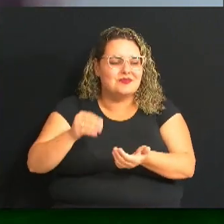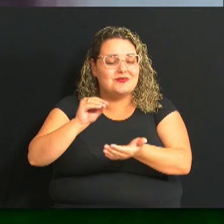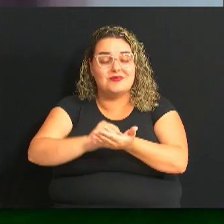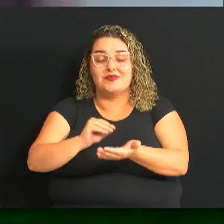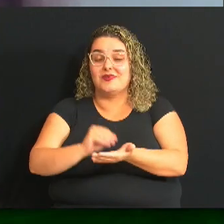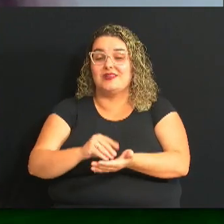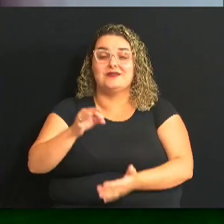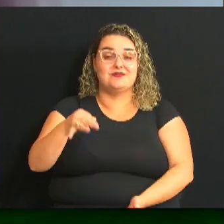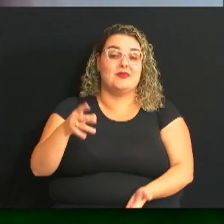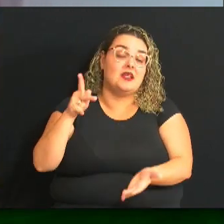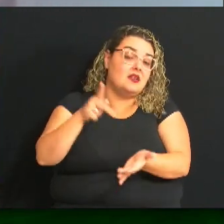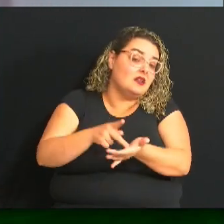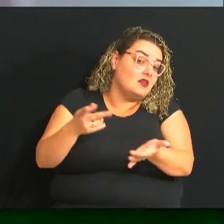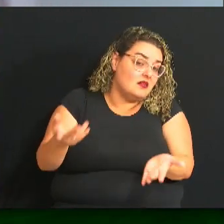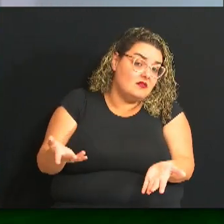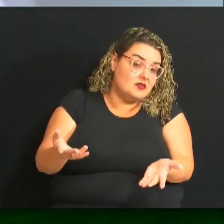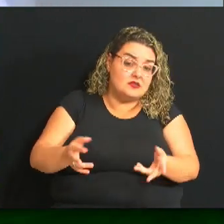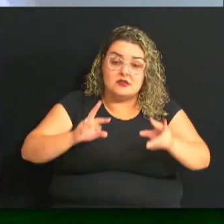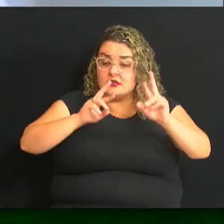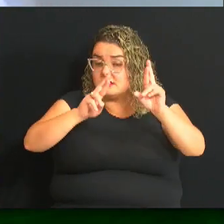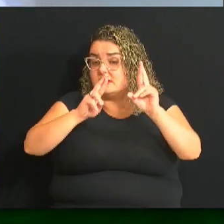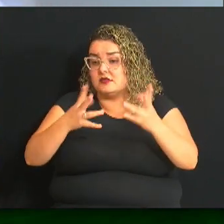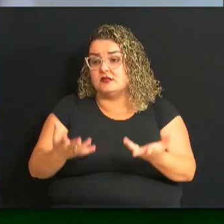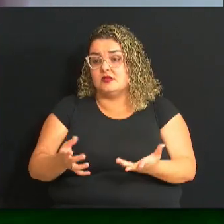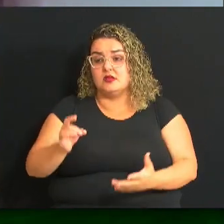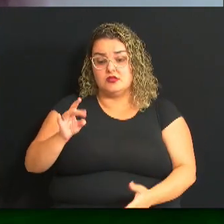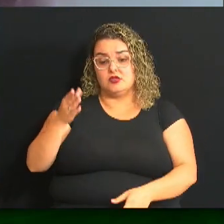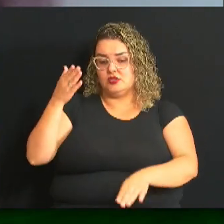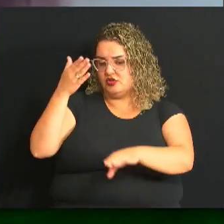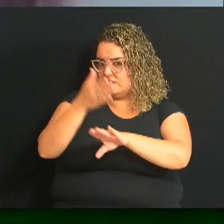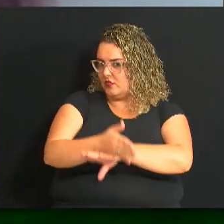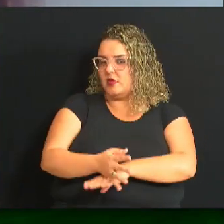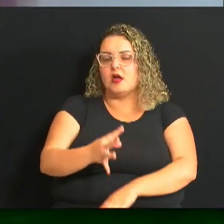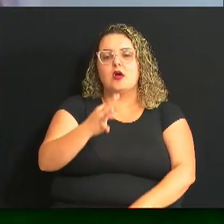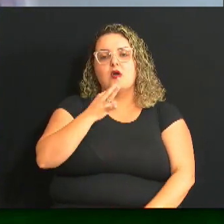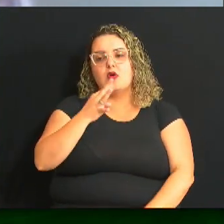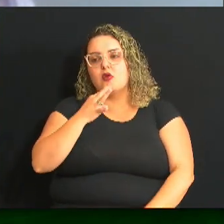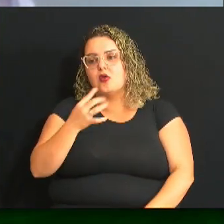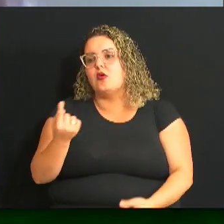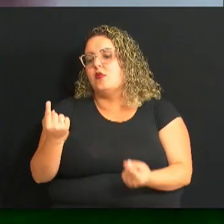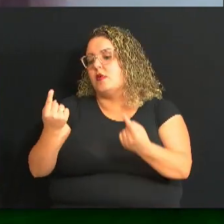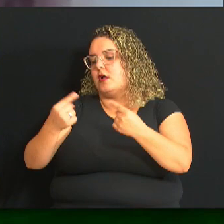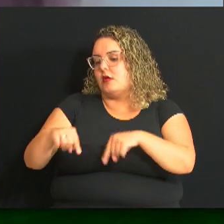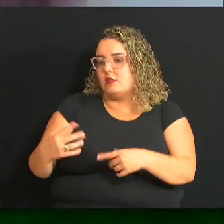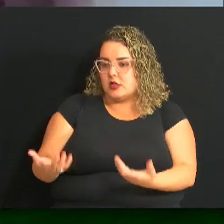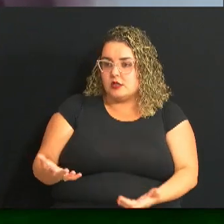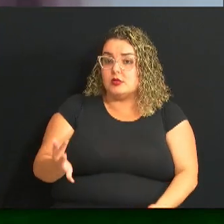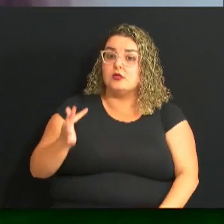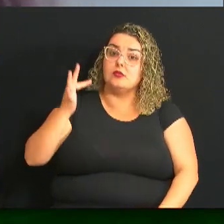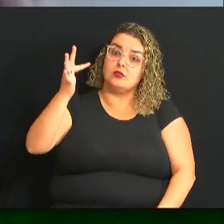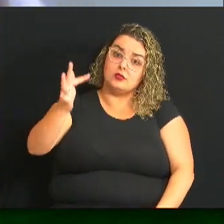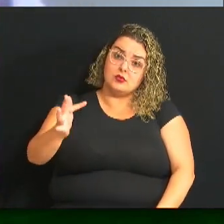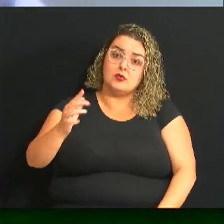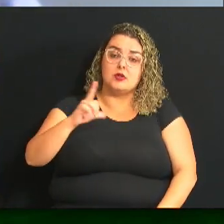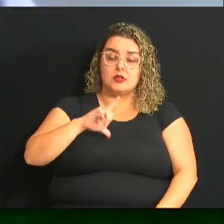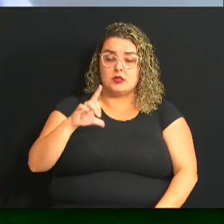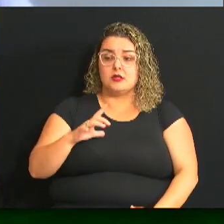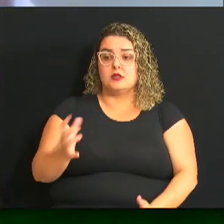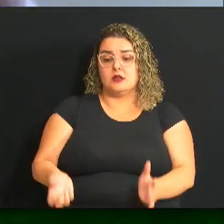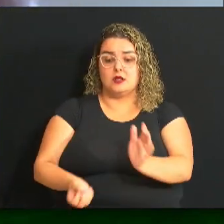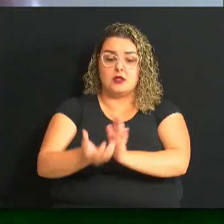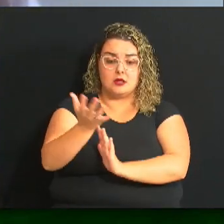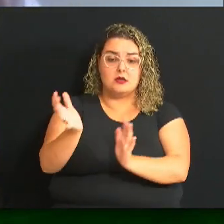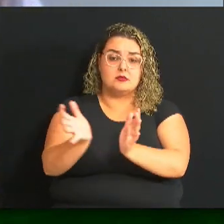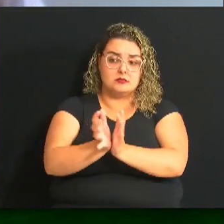na verdade, nós fomos na expectativa só de participar, para conhecer a competição e futuramente montar outras equipes, já no